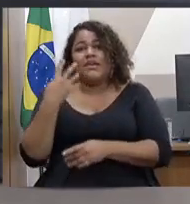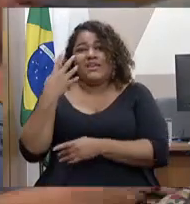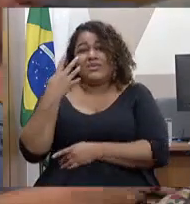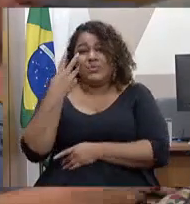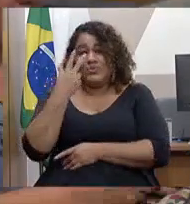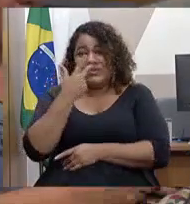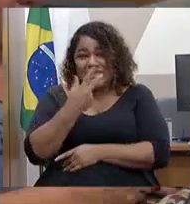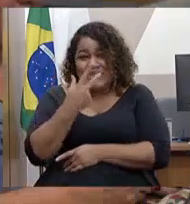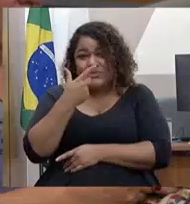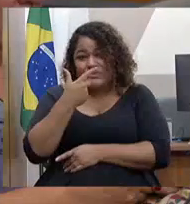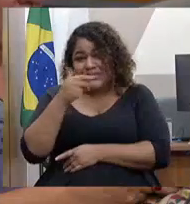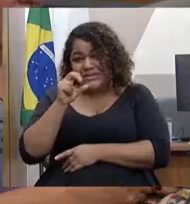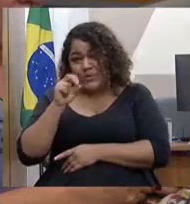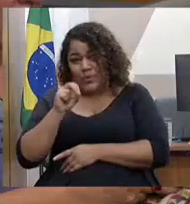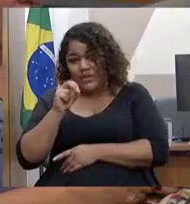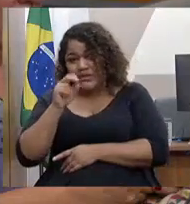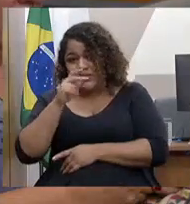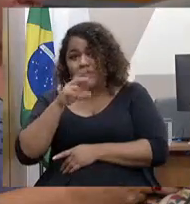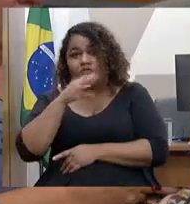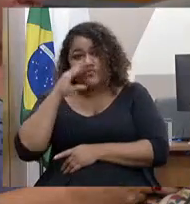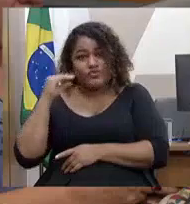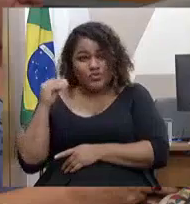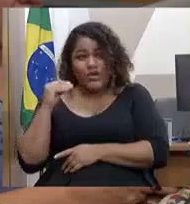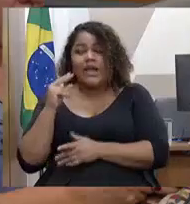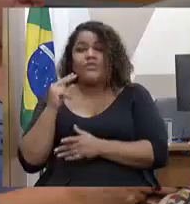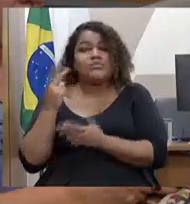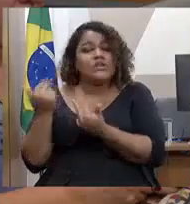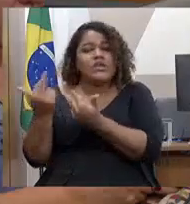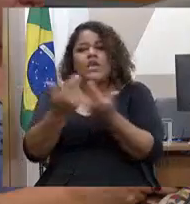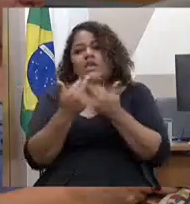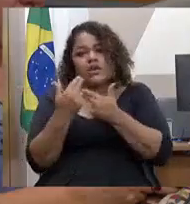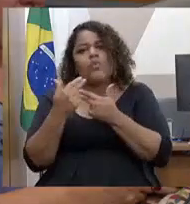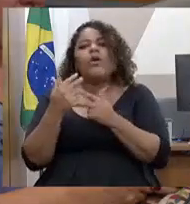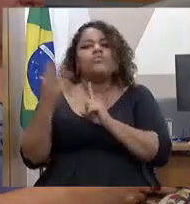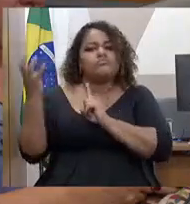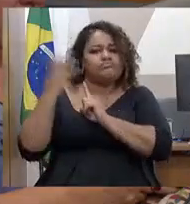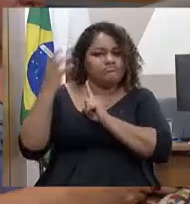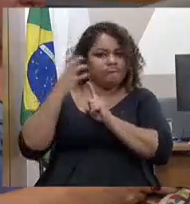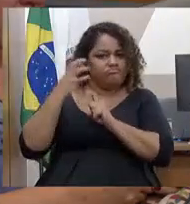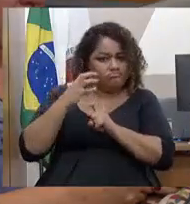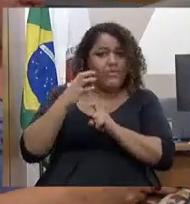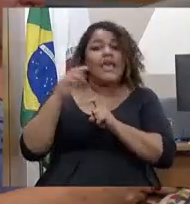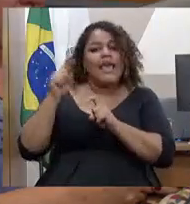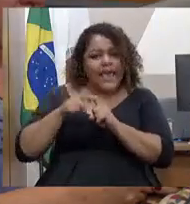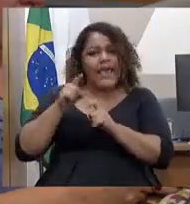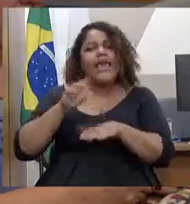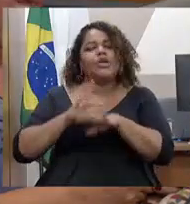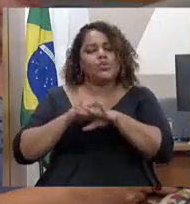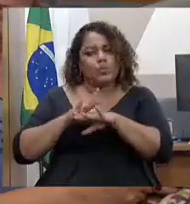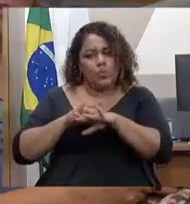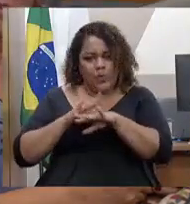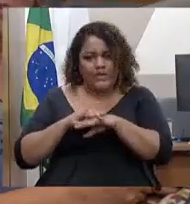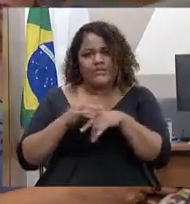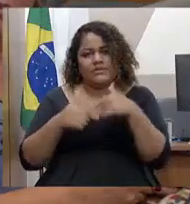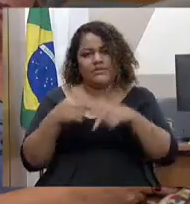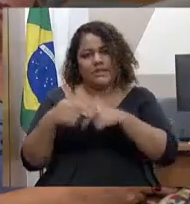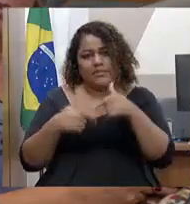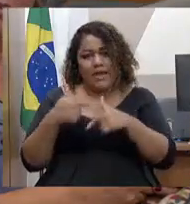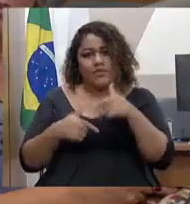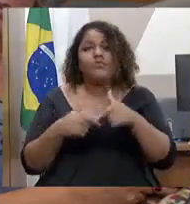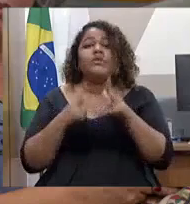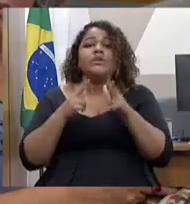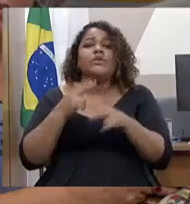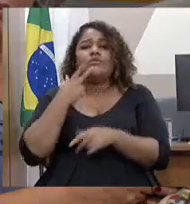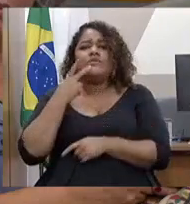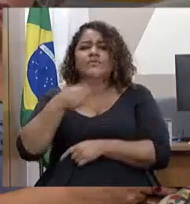passando em Betim na nossa cidade assédio moral também é uma doença do trabalho né como foi falado por alguns de vocês aí se não